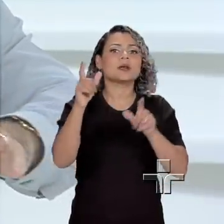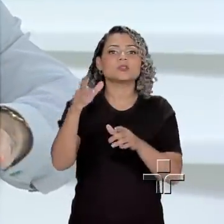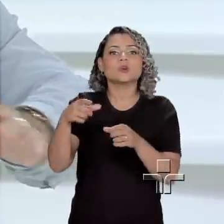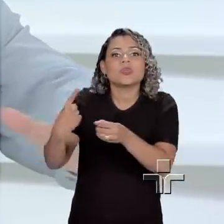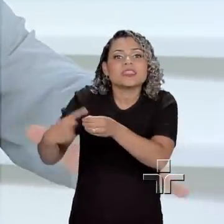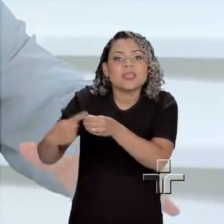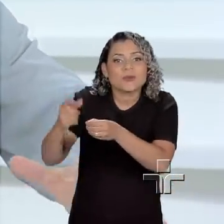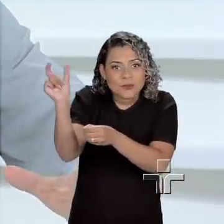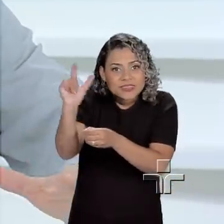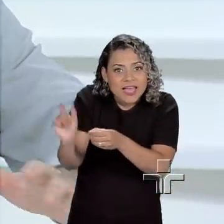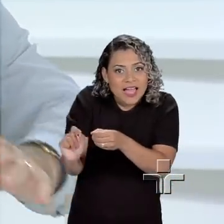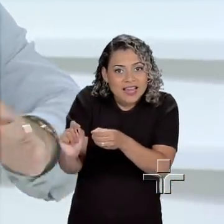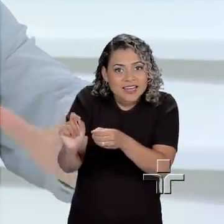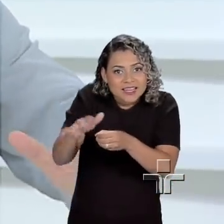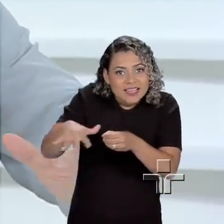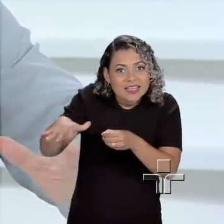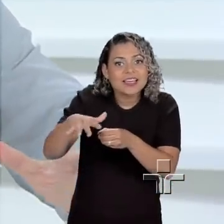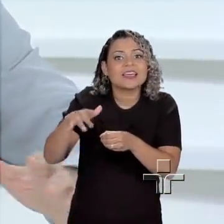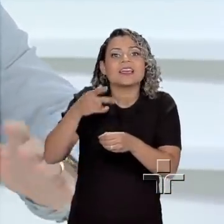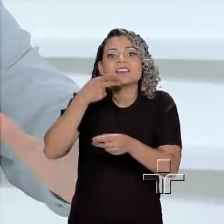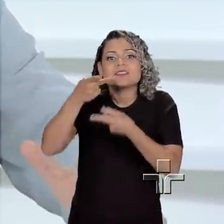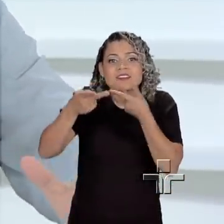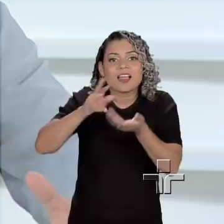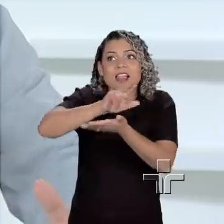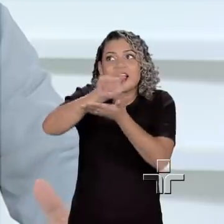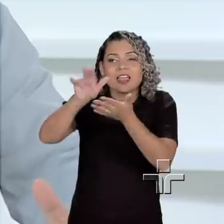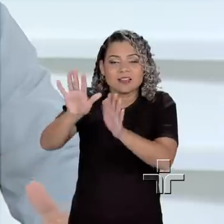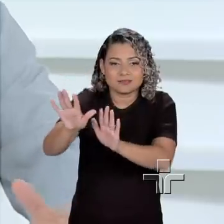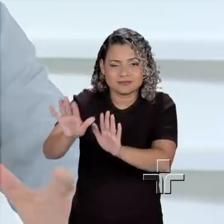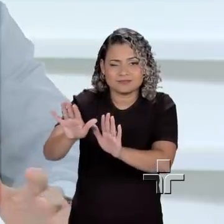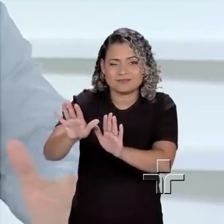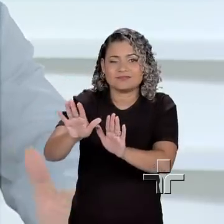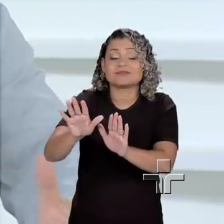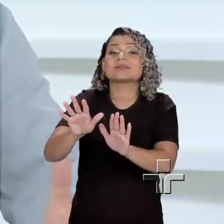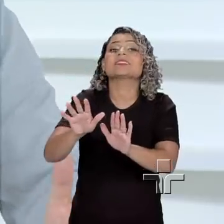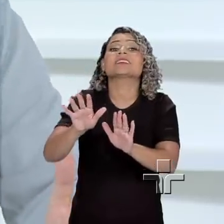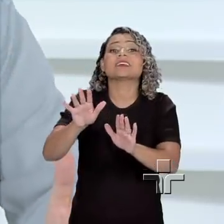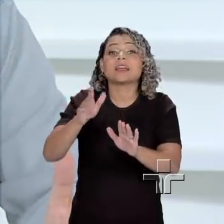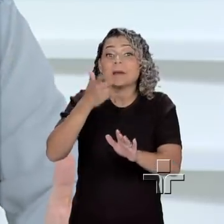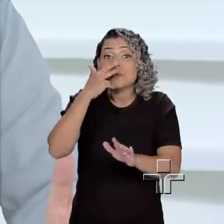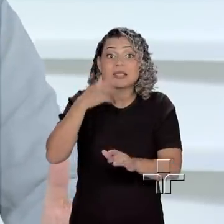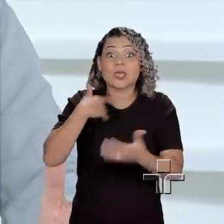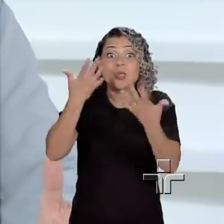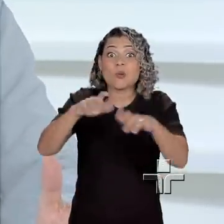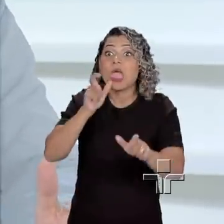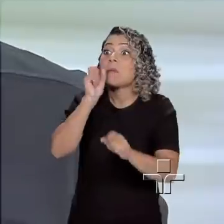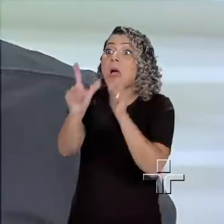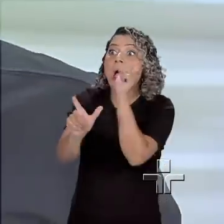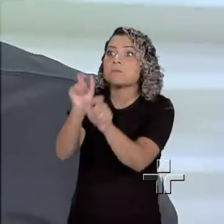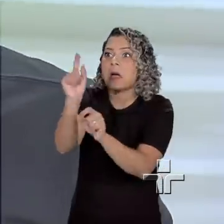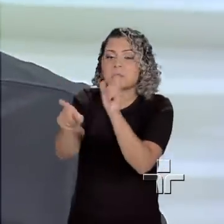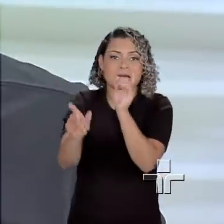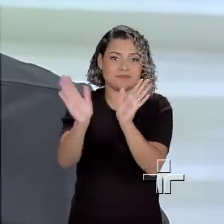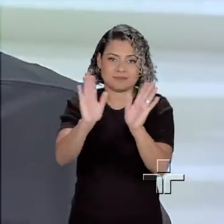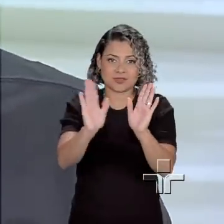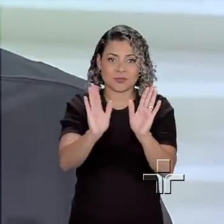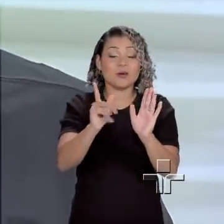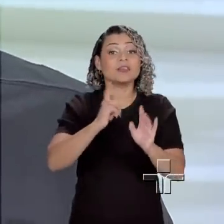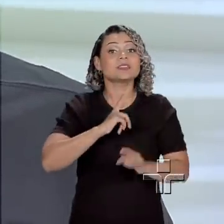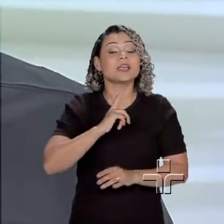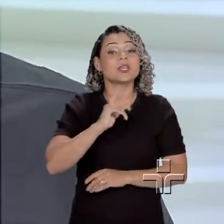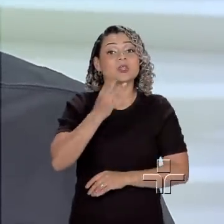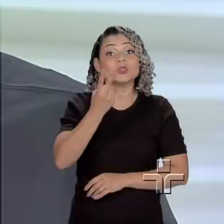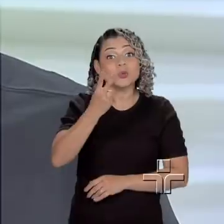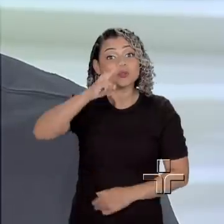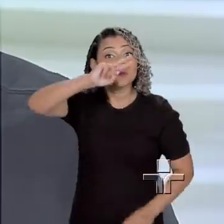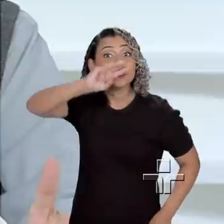Itália, de uma aldeia que fala coisas entre eles, que não ofenderia ninguém, é visto por 2 milhões de indivíduos, e tem um monte